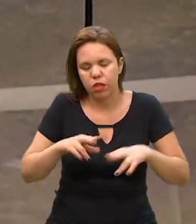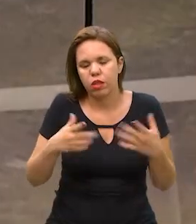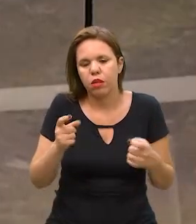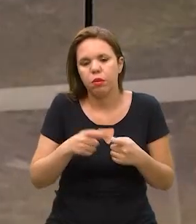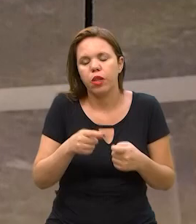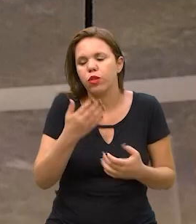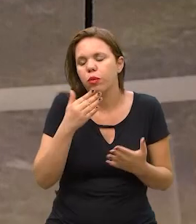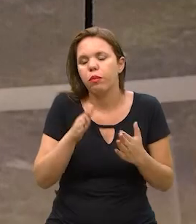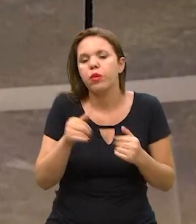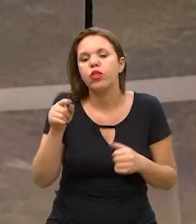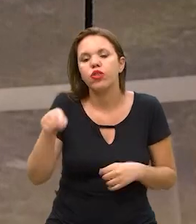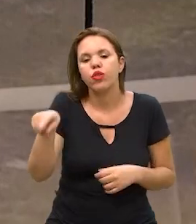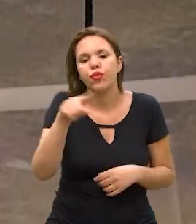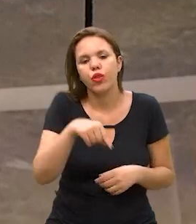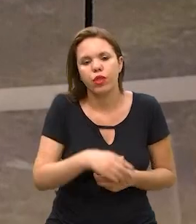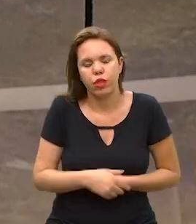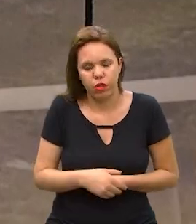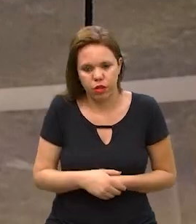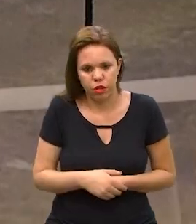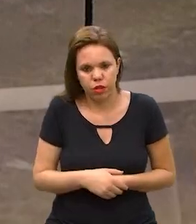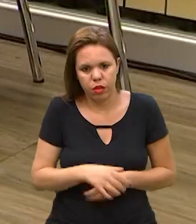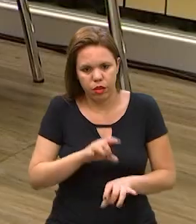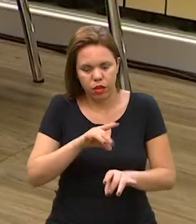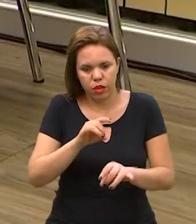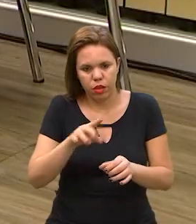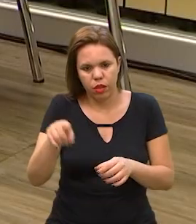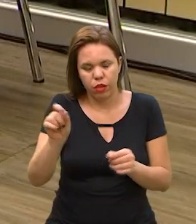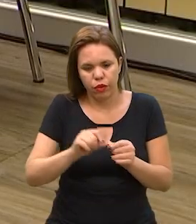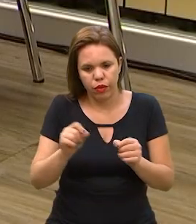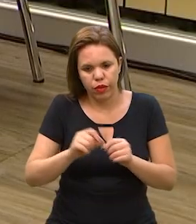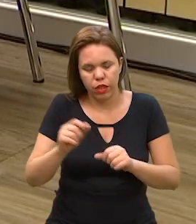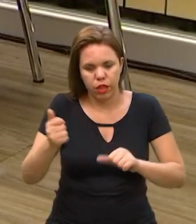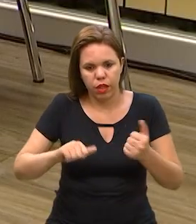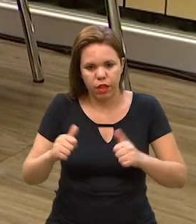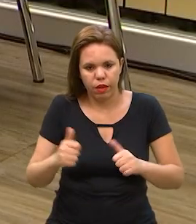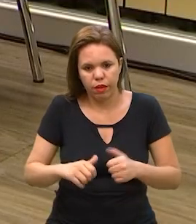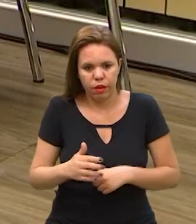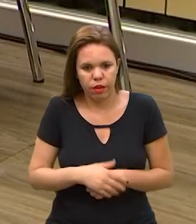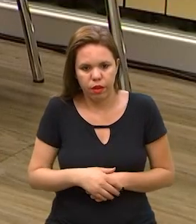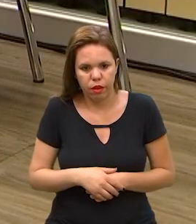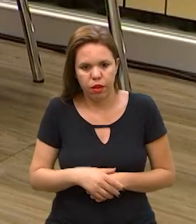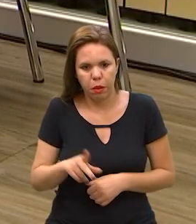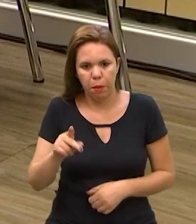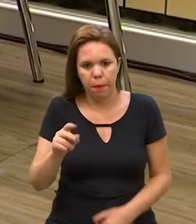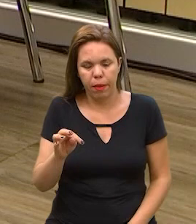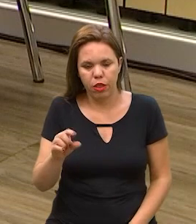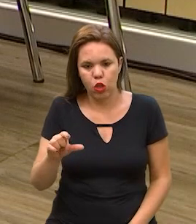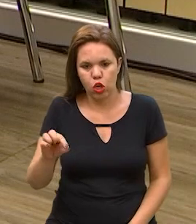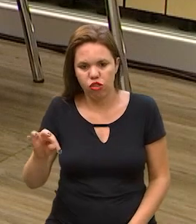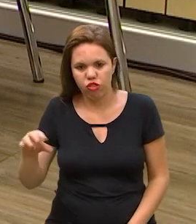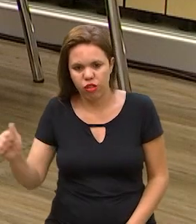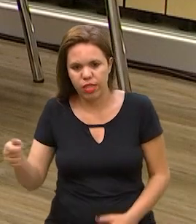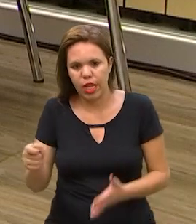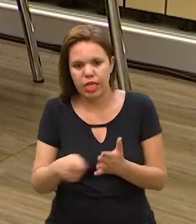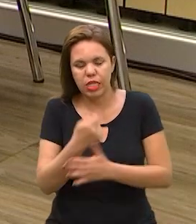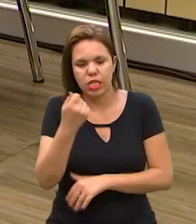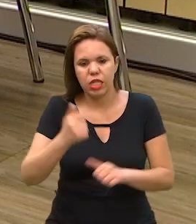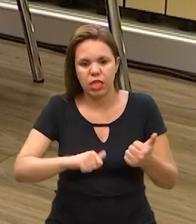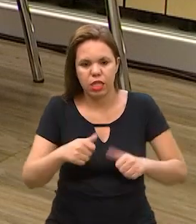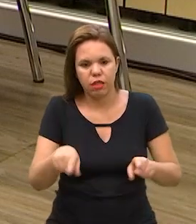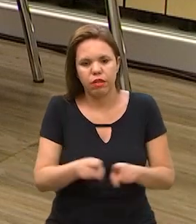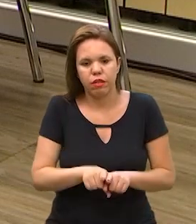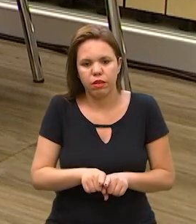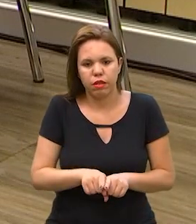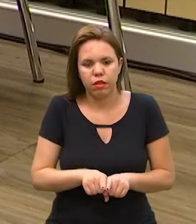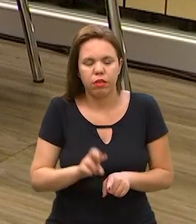médico. Vocês, os técnicos vão fazer essa avaliação, o patologista assina, fazendo uma avaliação